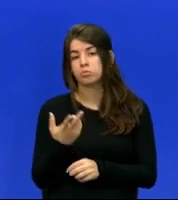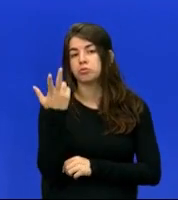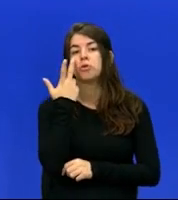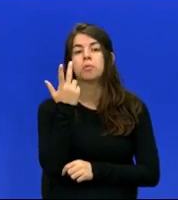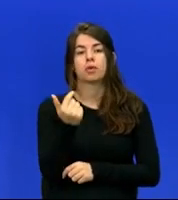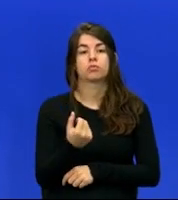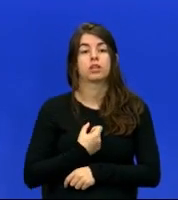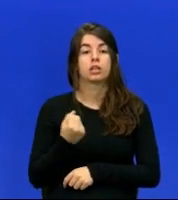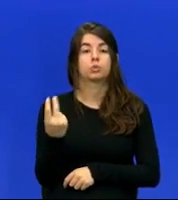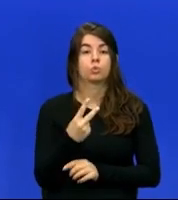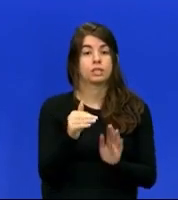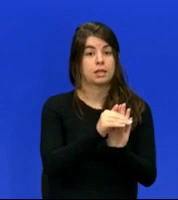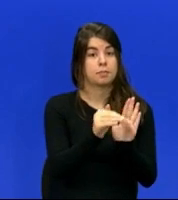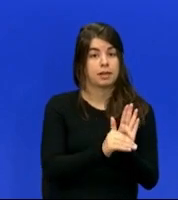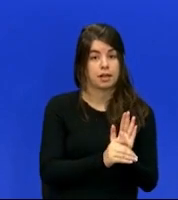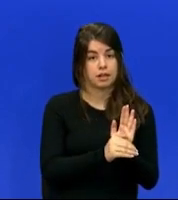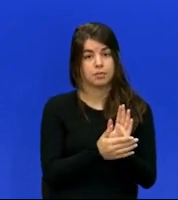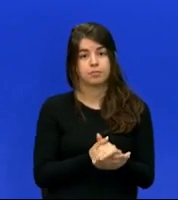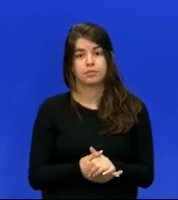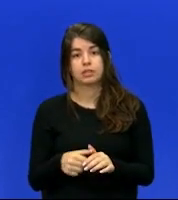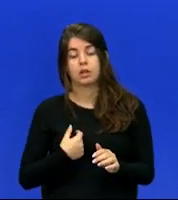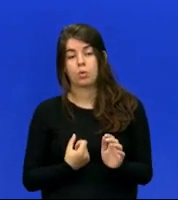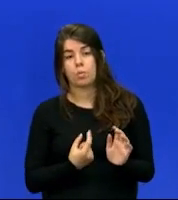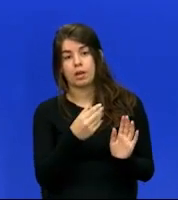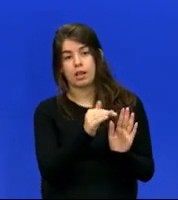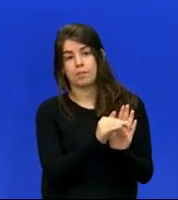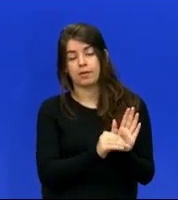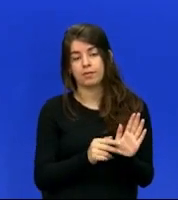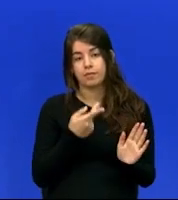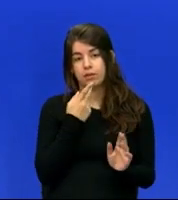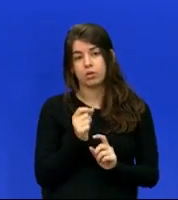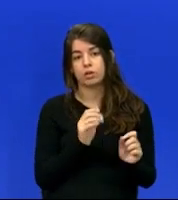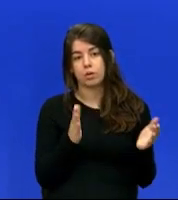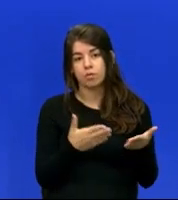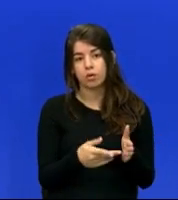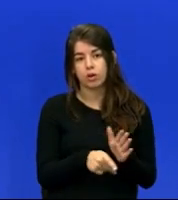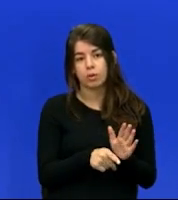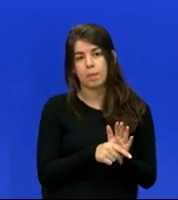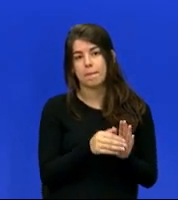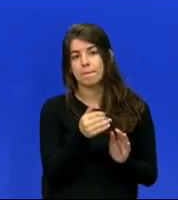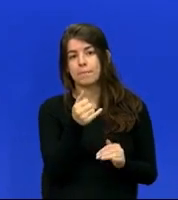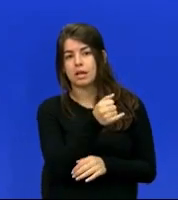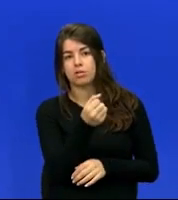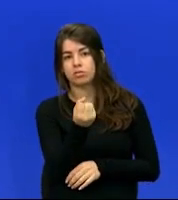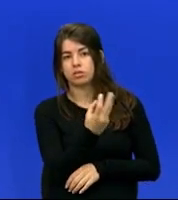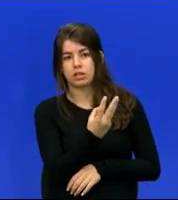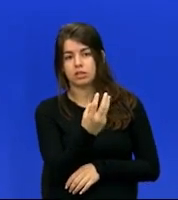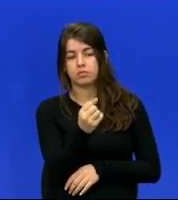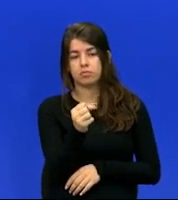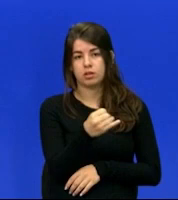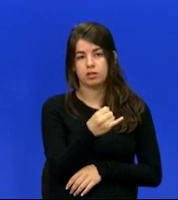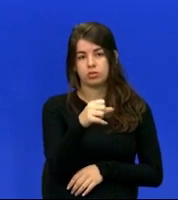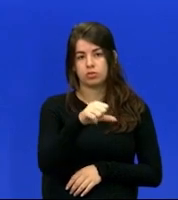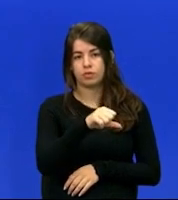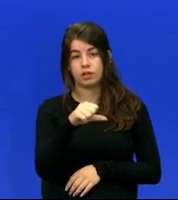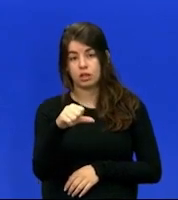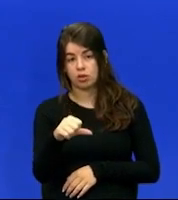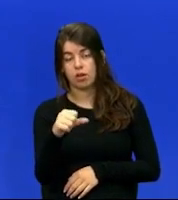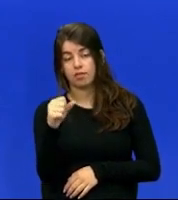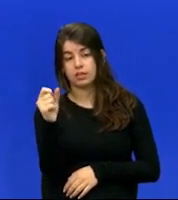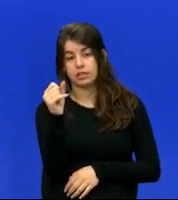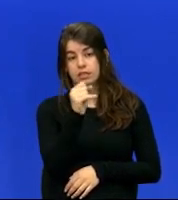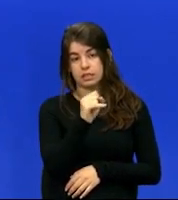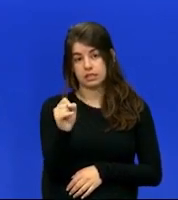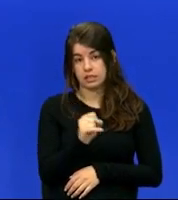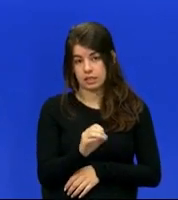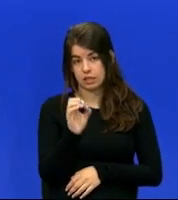São duas tabelas, onde eu tenho uma tabela que refere-se à área entre menos 3,99 e z, não